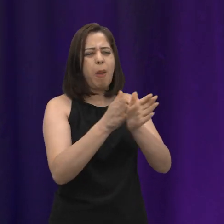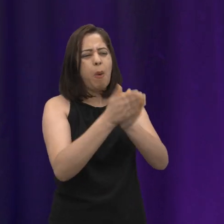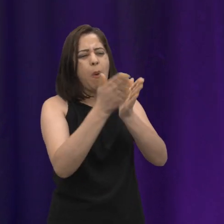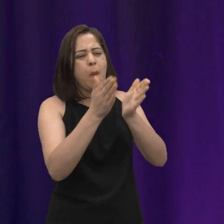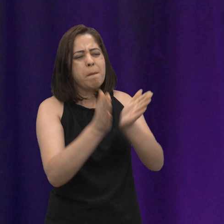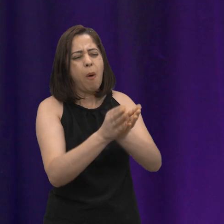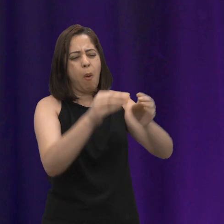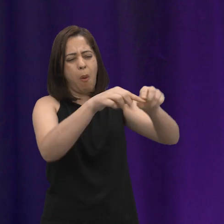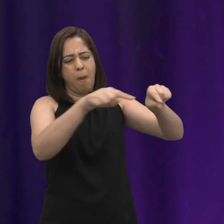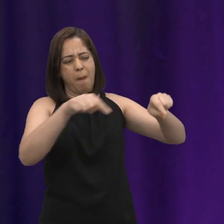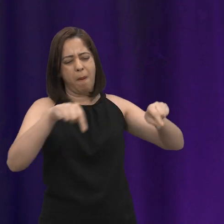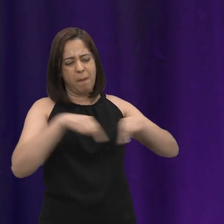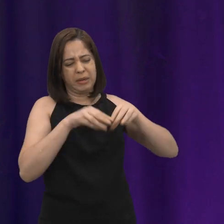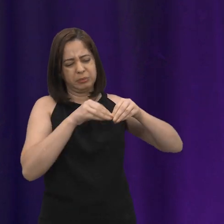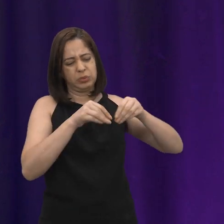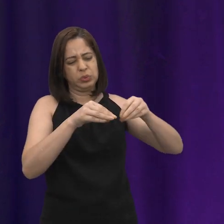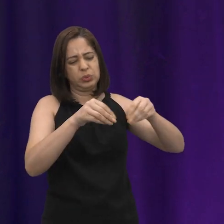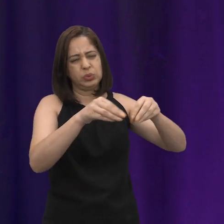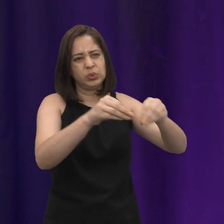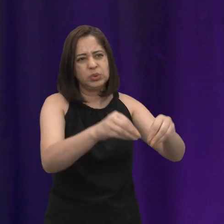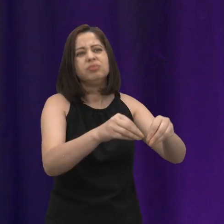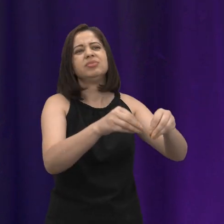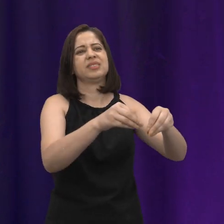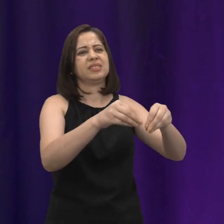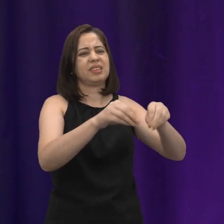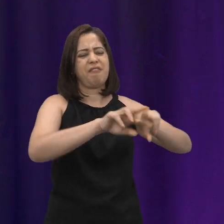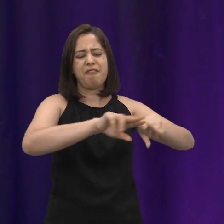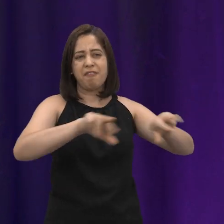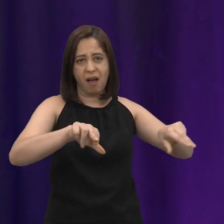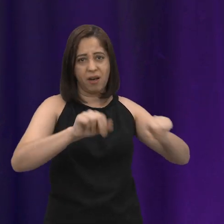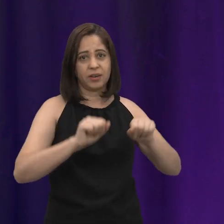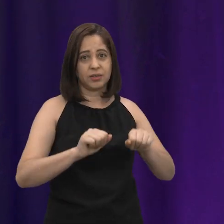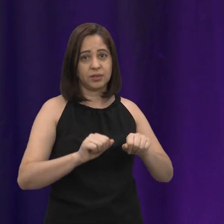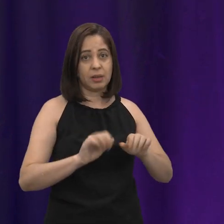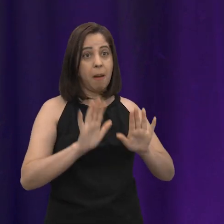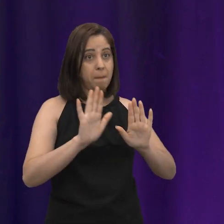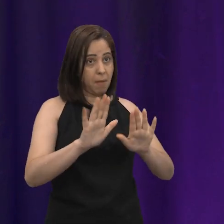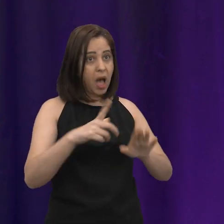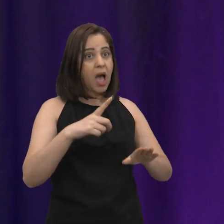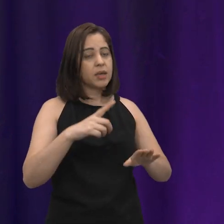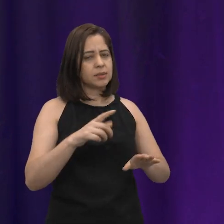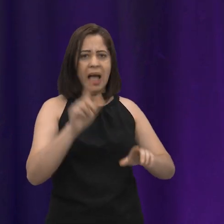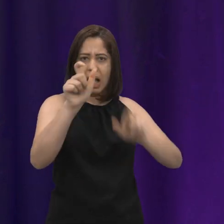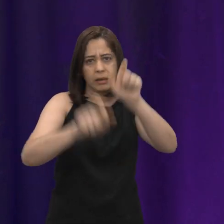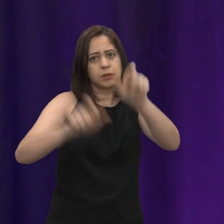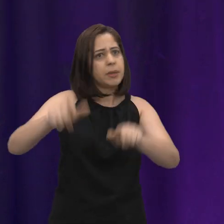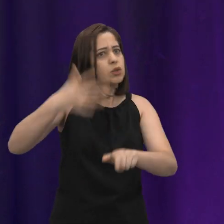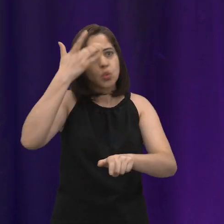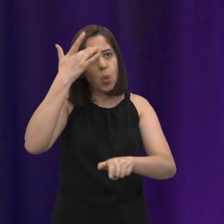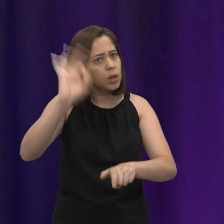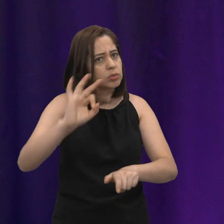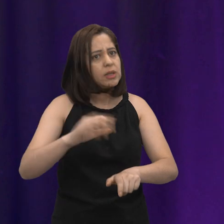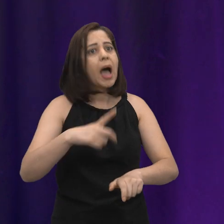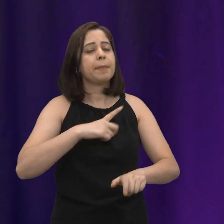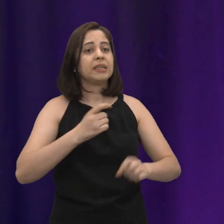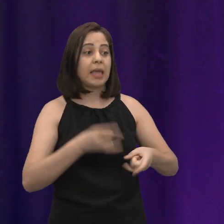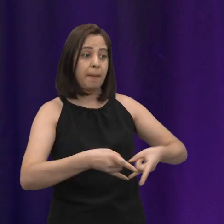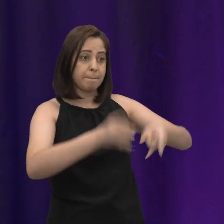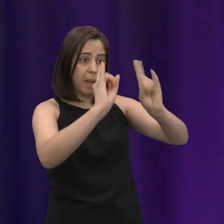também, né, muita gente não sabe que há conjuntos habitacionais feitos por meio de políticas públicas,